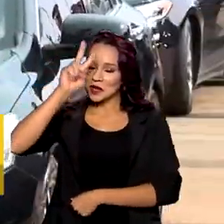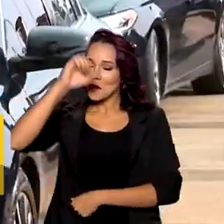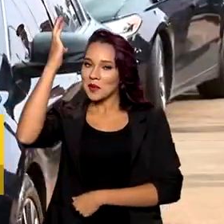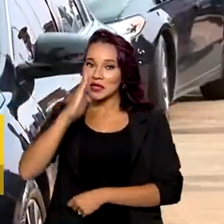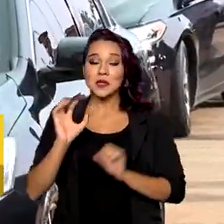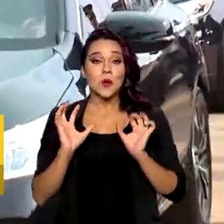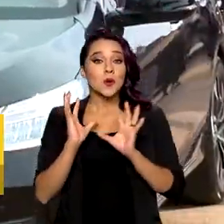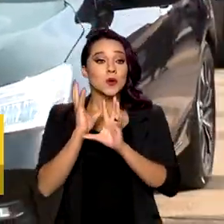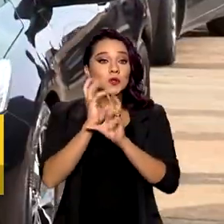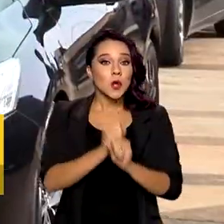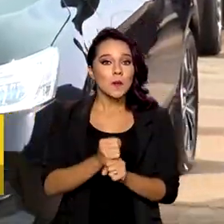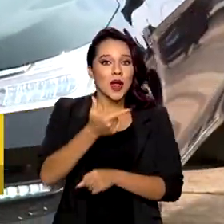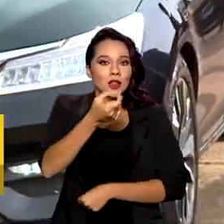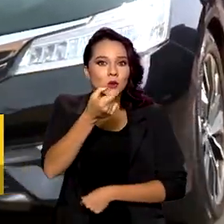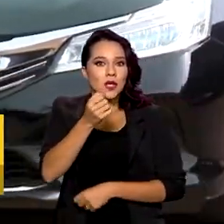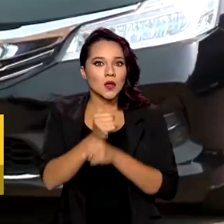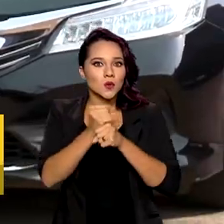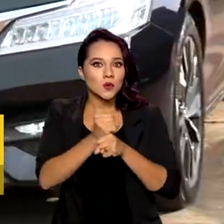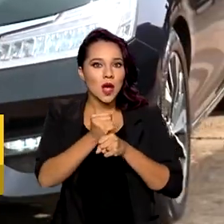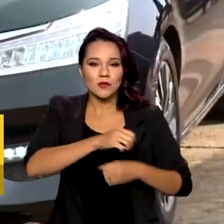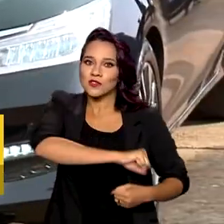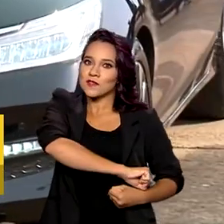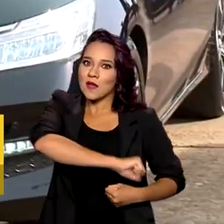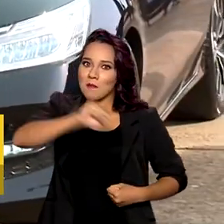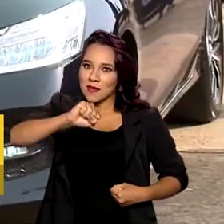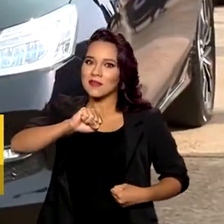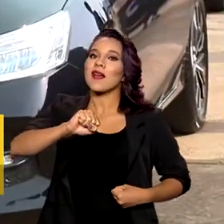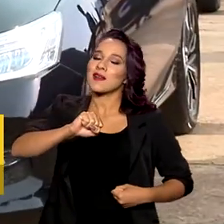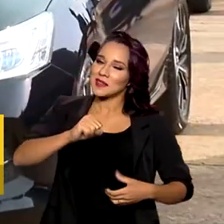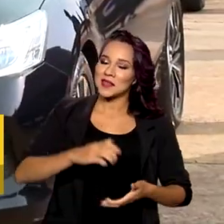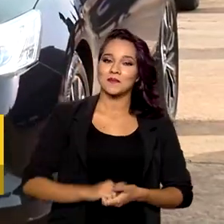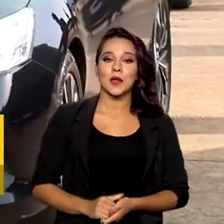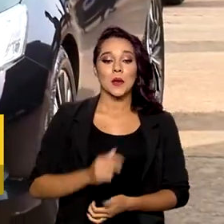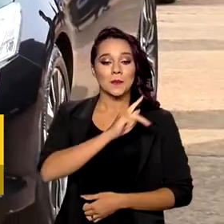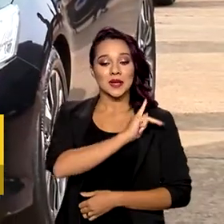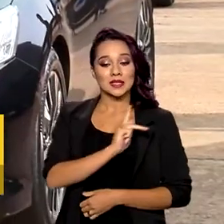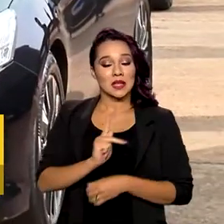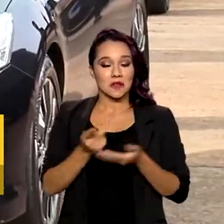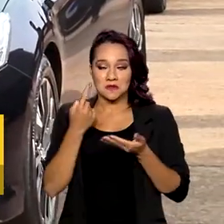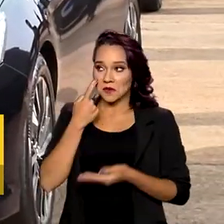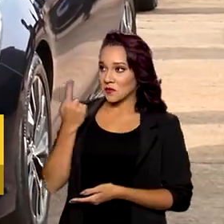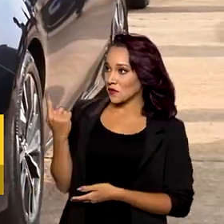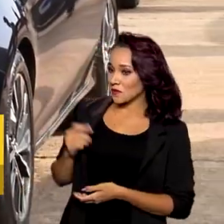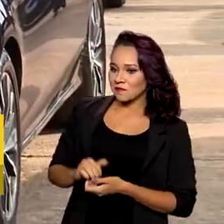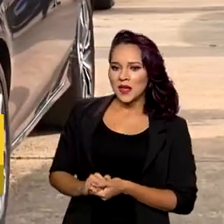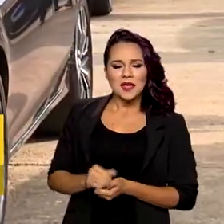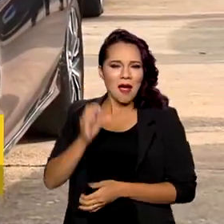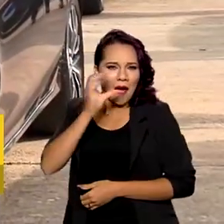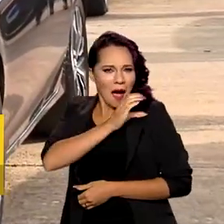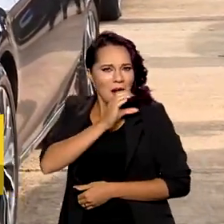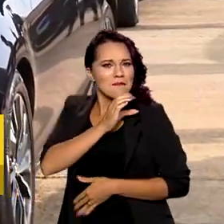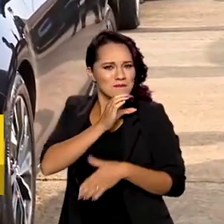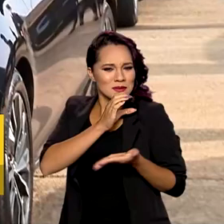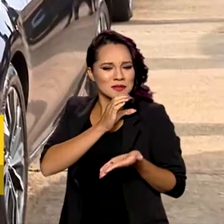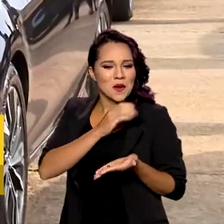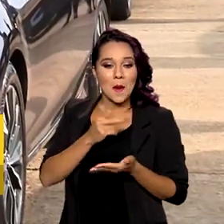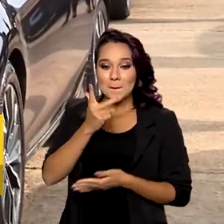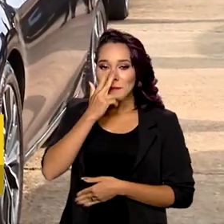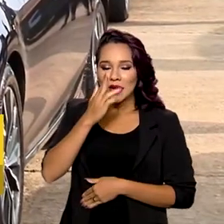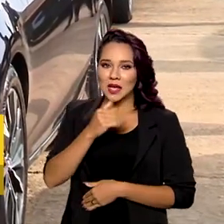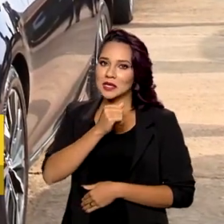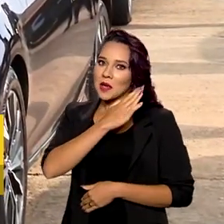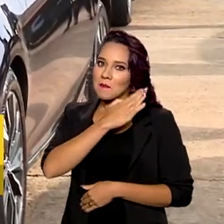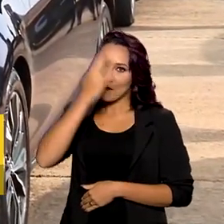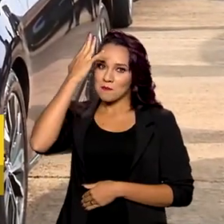Brasil comemora 200 anos de independência. O presidente abre ali a porta do carro. E é um caminho conversa, curto, né, parece ser a primeira dama ali,